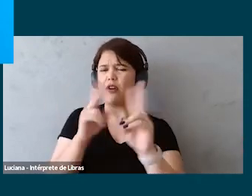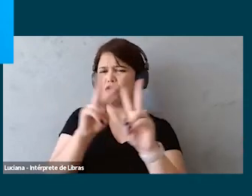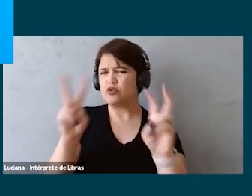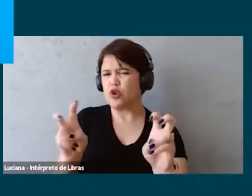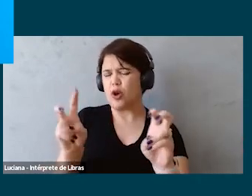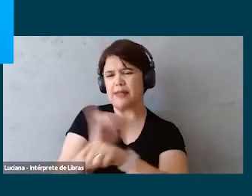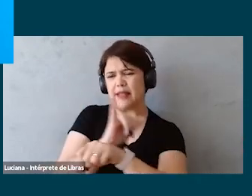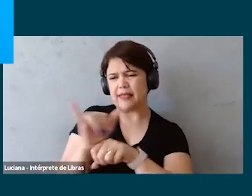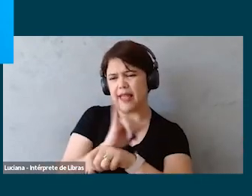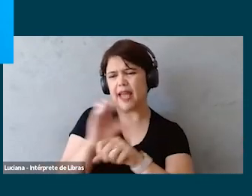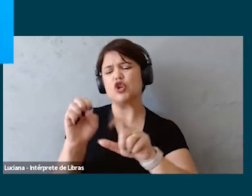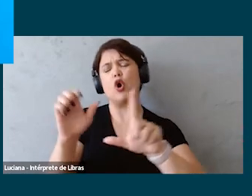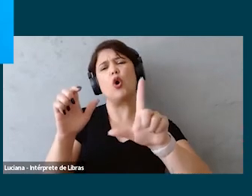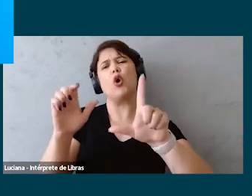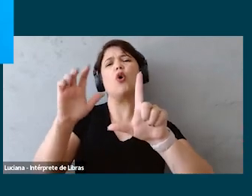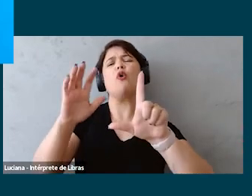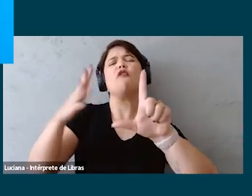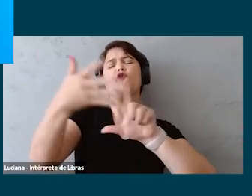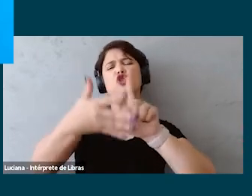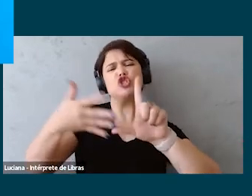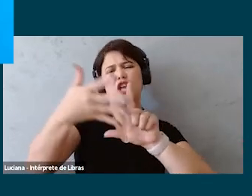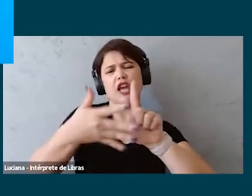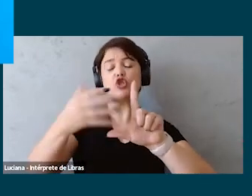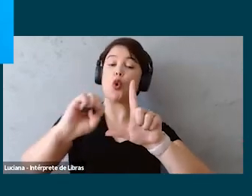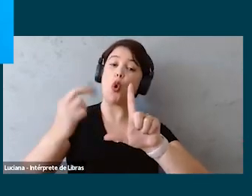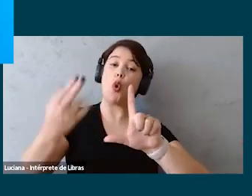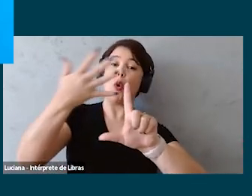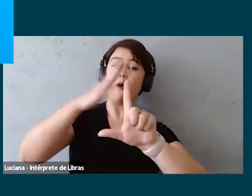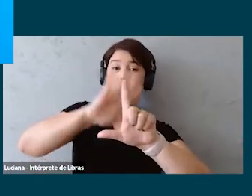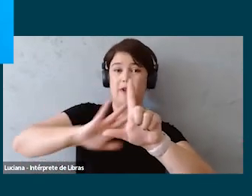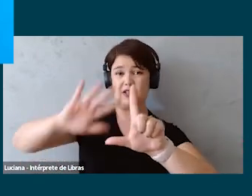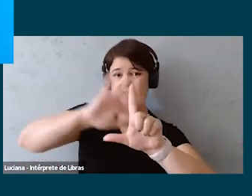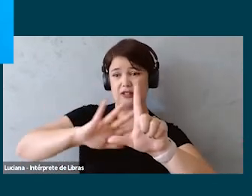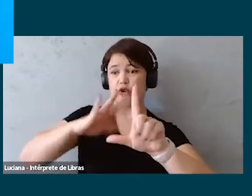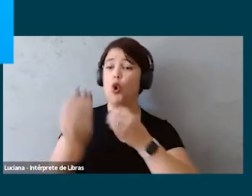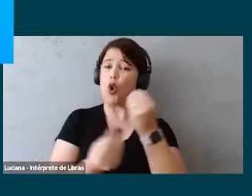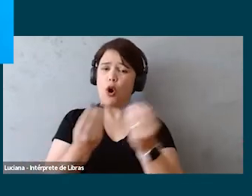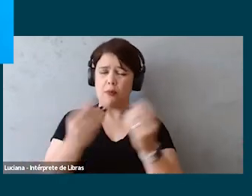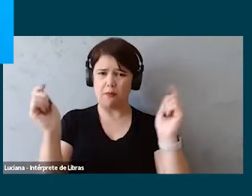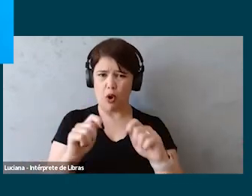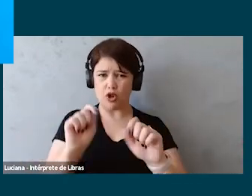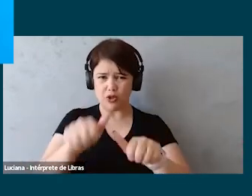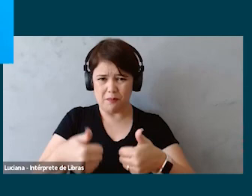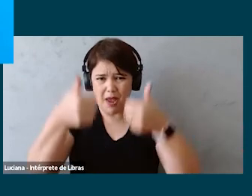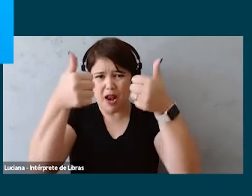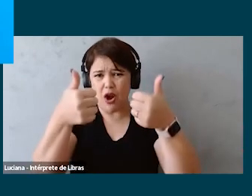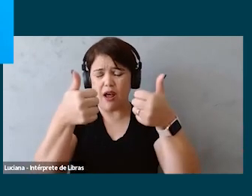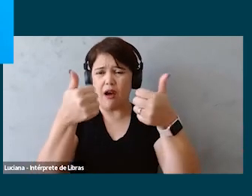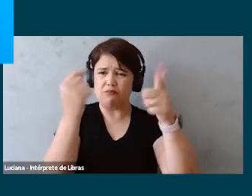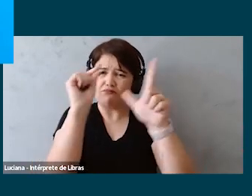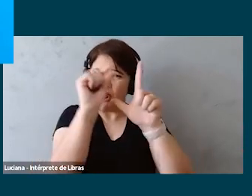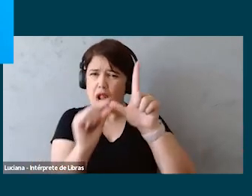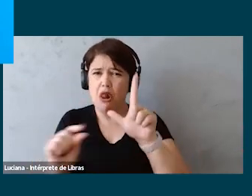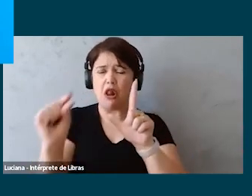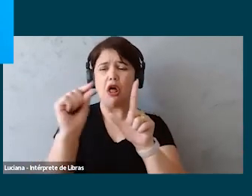de front-end ou há estratégias que podemos aplicar como desenvolvimento no back para melhorar ou importar a acessibilidade das aplicações?